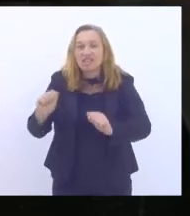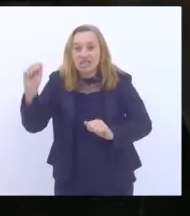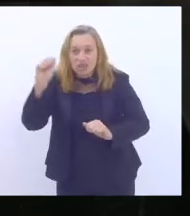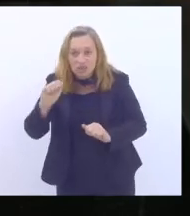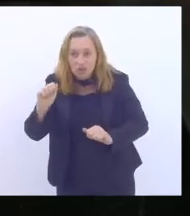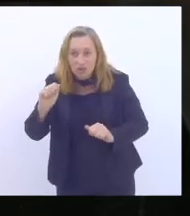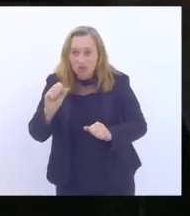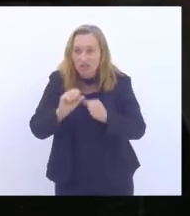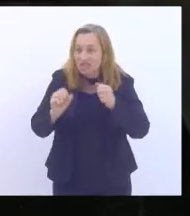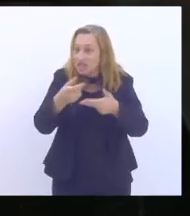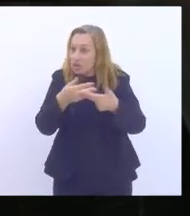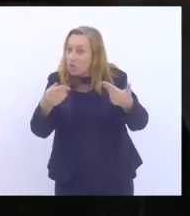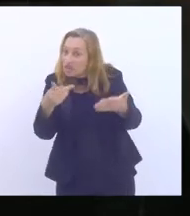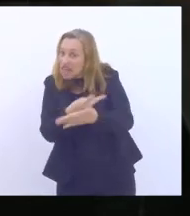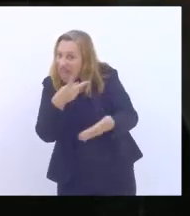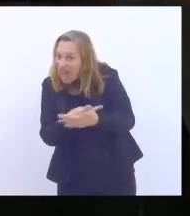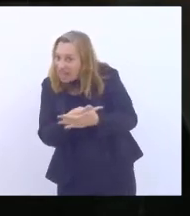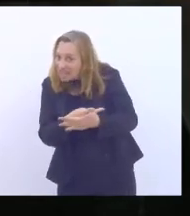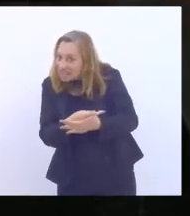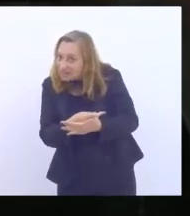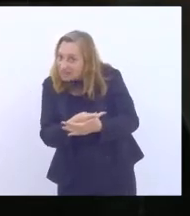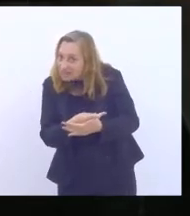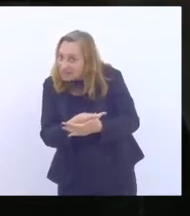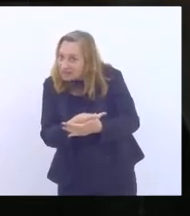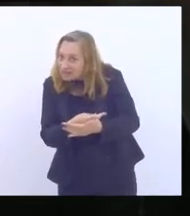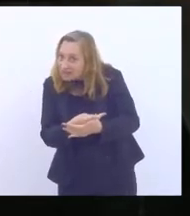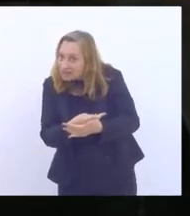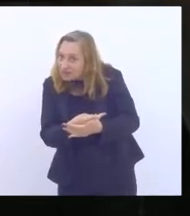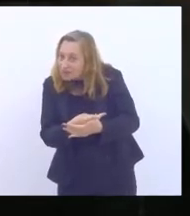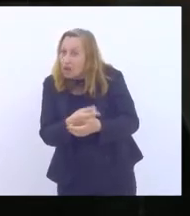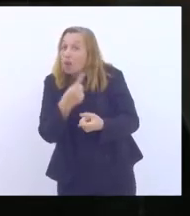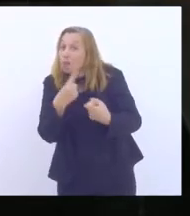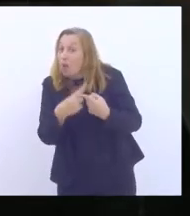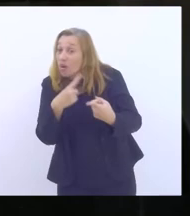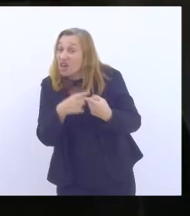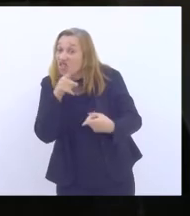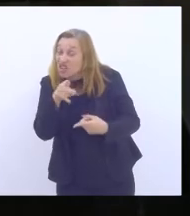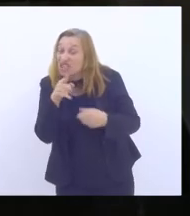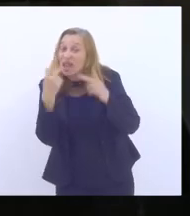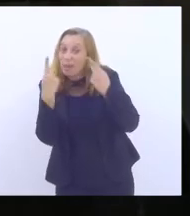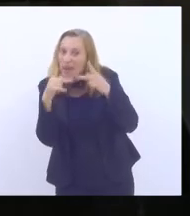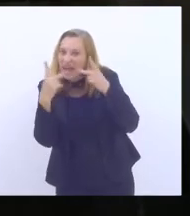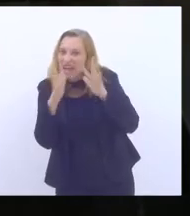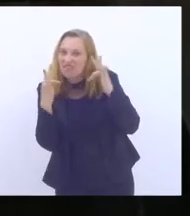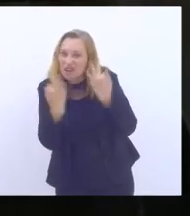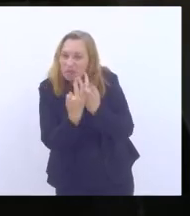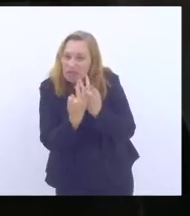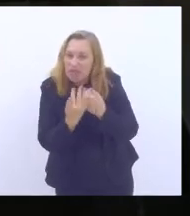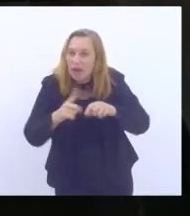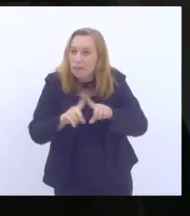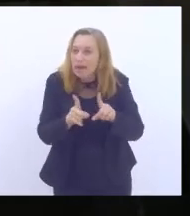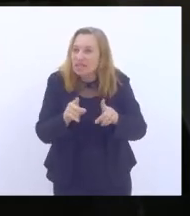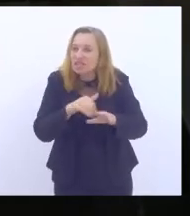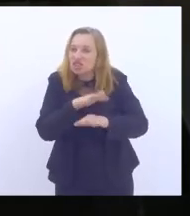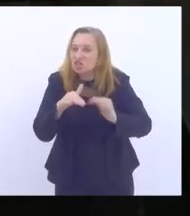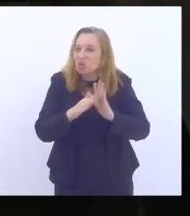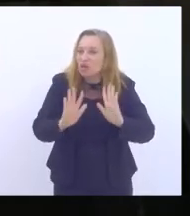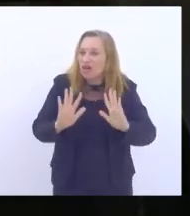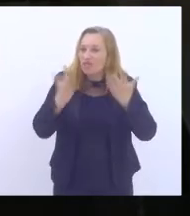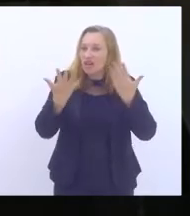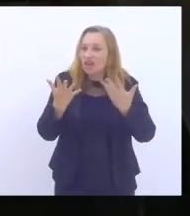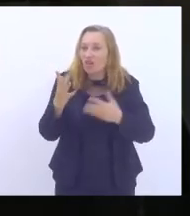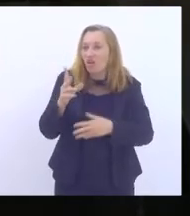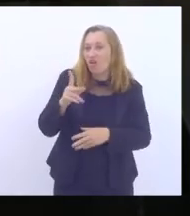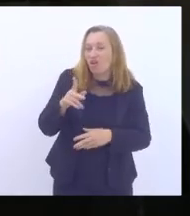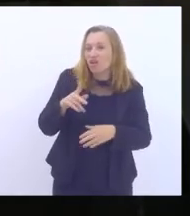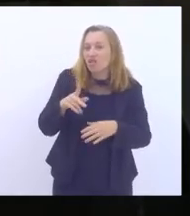por fazer coisas erradas é porque você pega a família mas em todos os eventos você